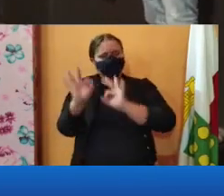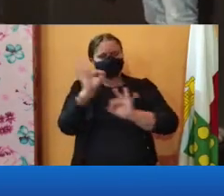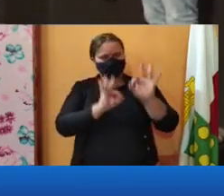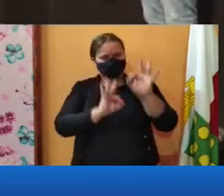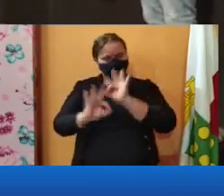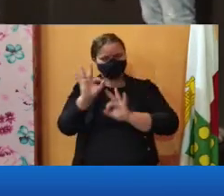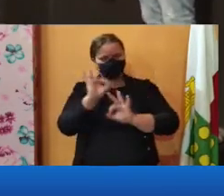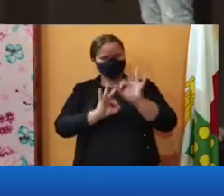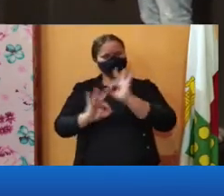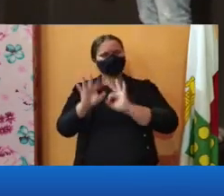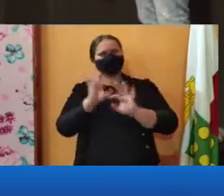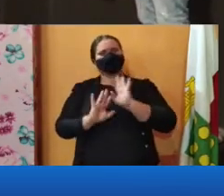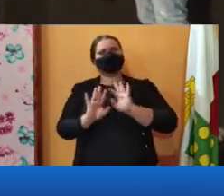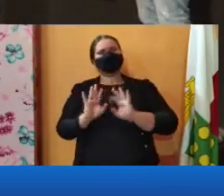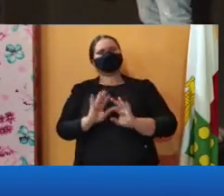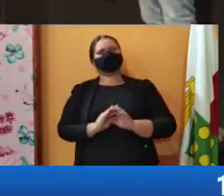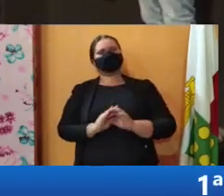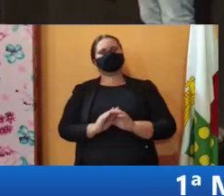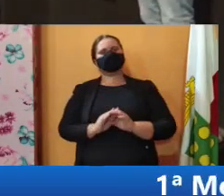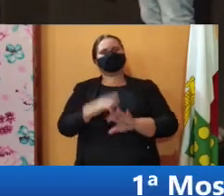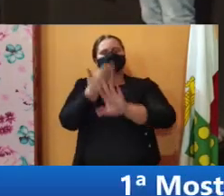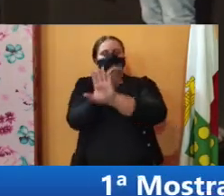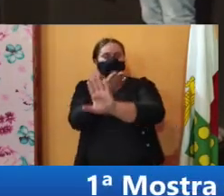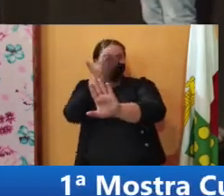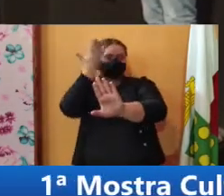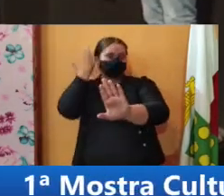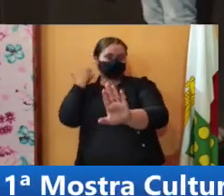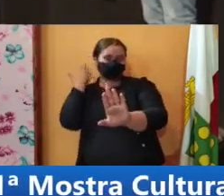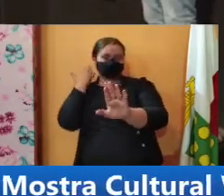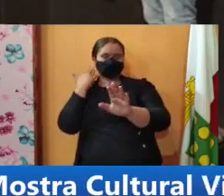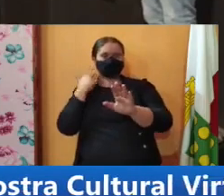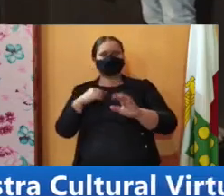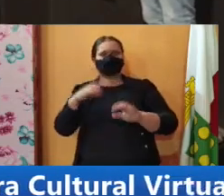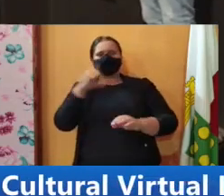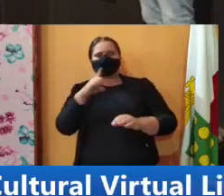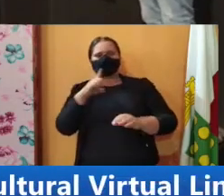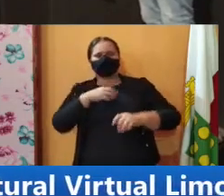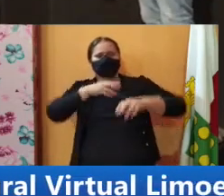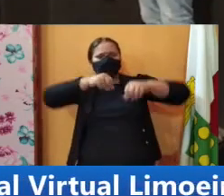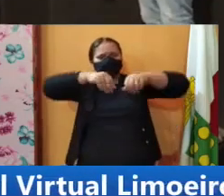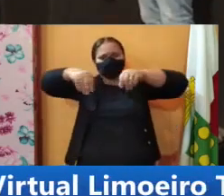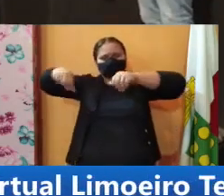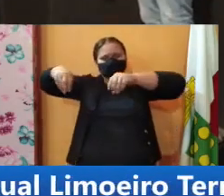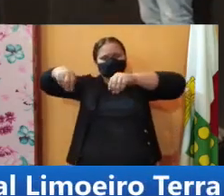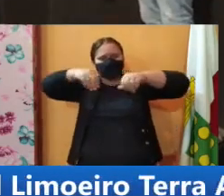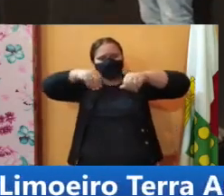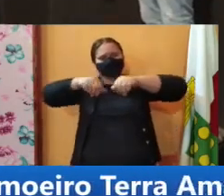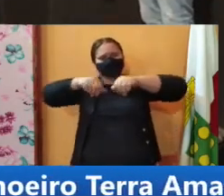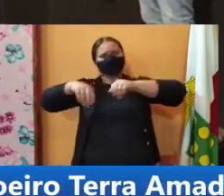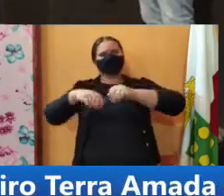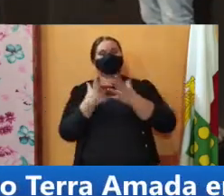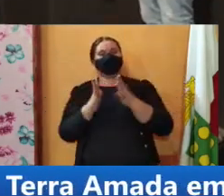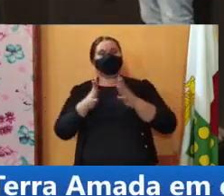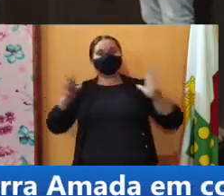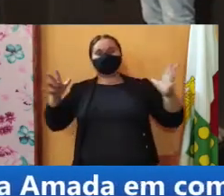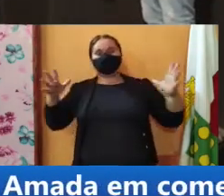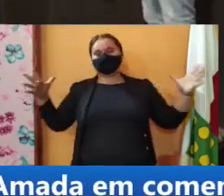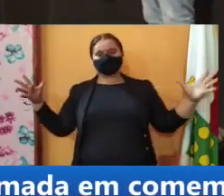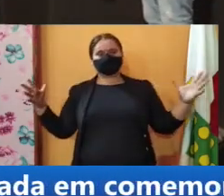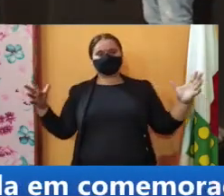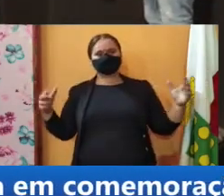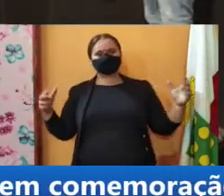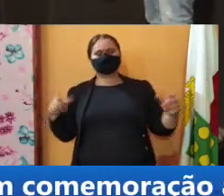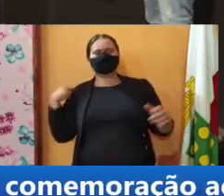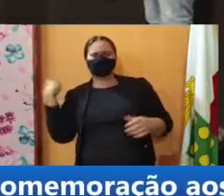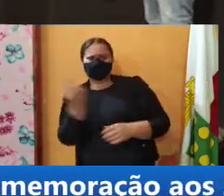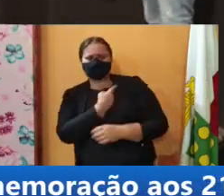uma repaginada nela. A parte de trás tem um terreno invejável que os caras estão pensando que eu doei. Não doei. É